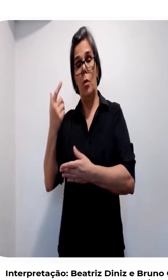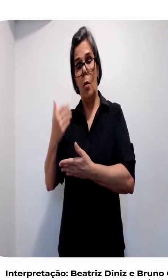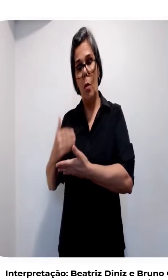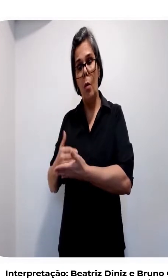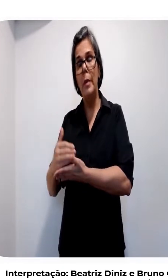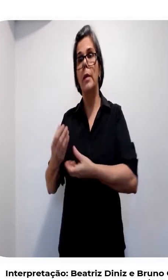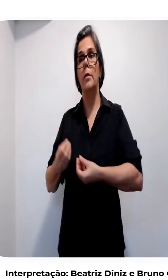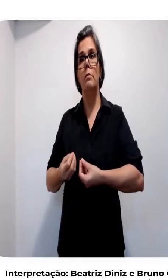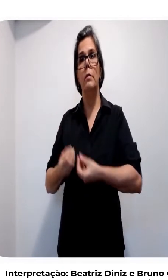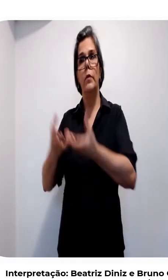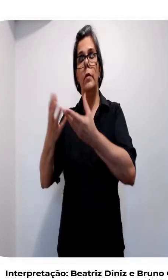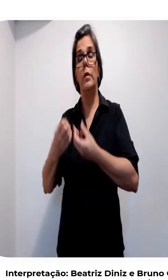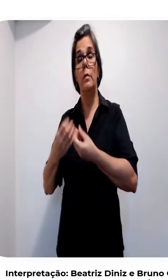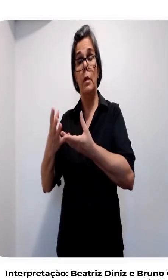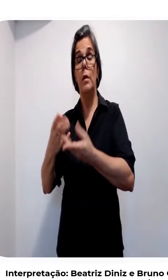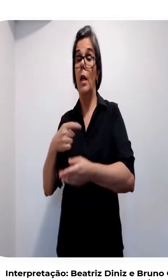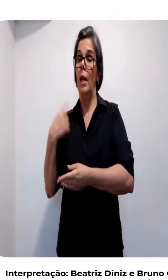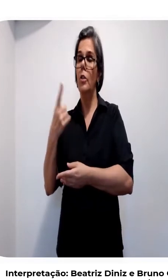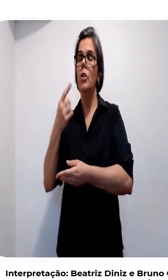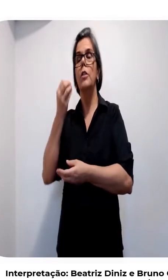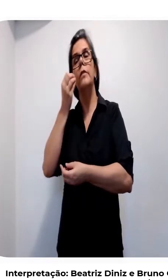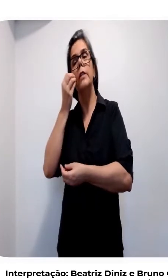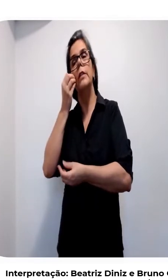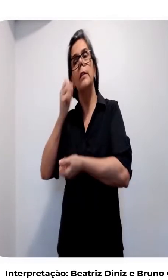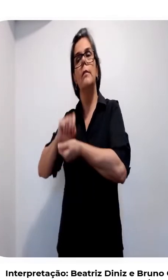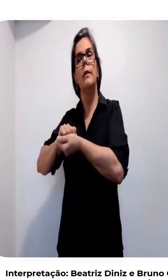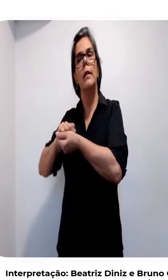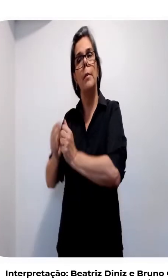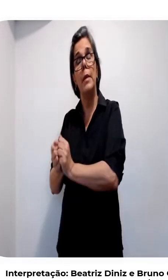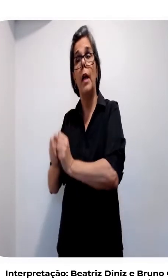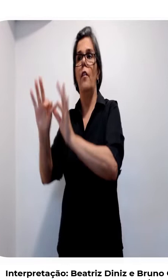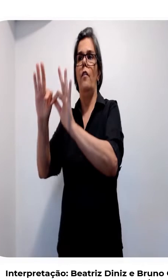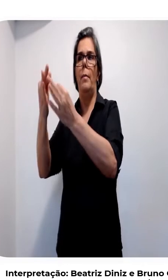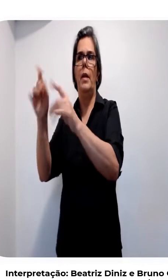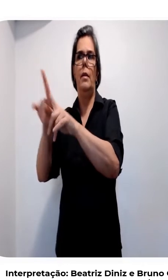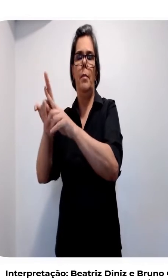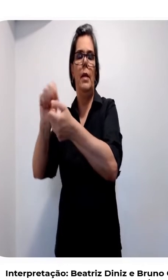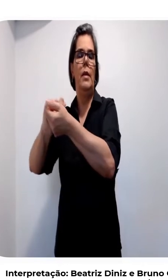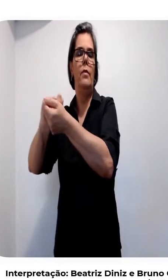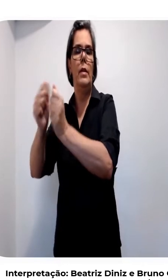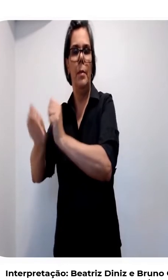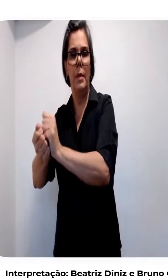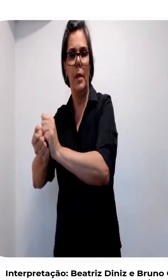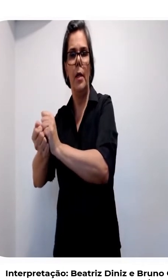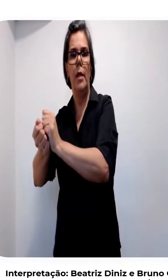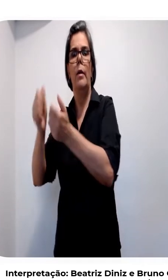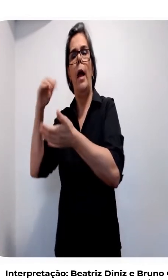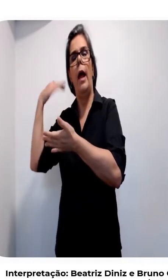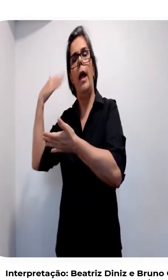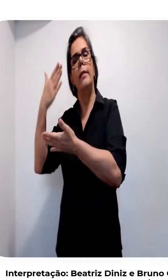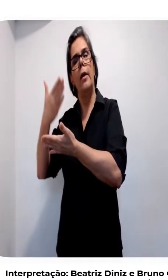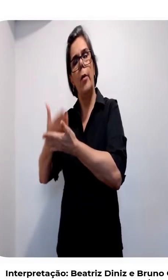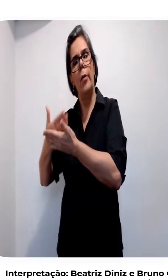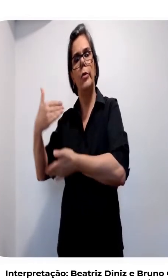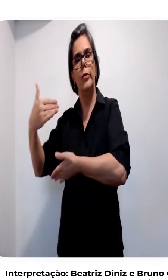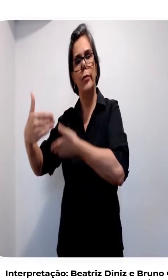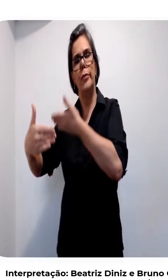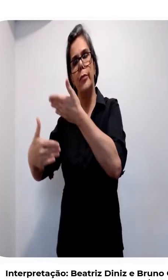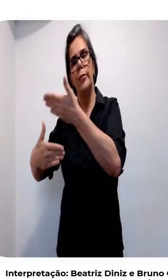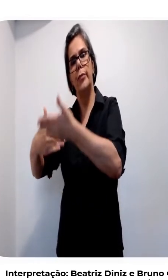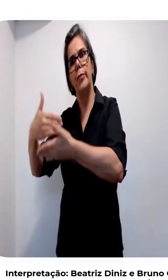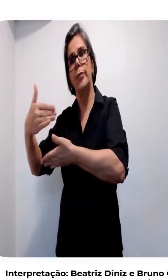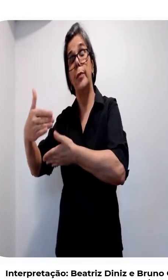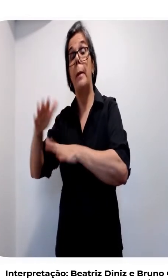nós estávamos nos adaptando, né, e as famílias também. Até hoje nós estamos aí nesse processo, mas a gente entendeu